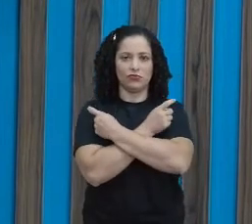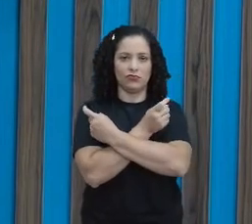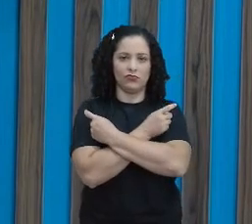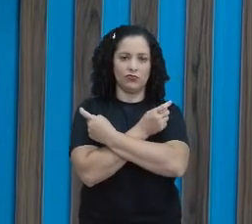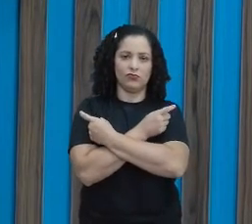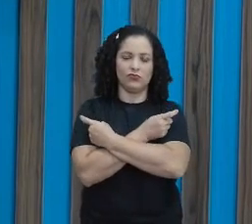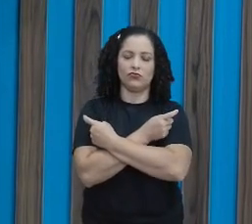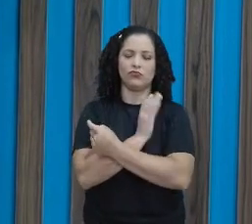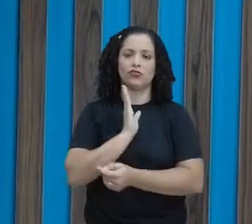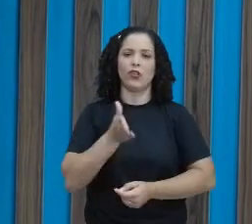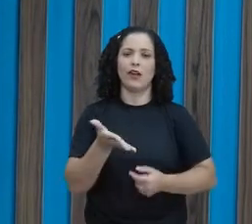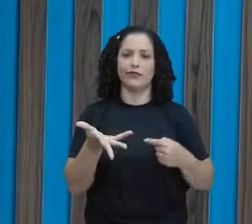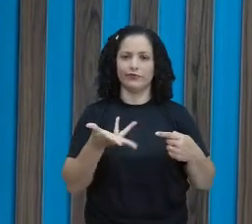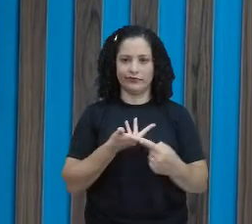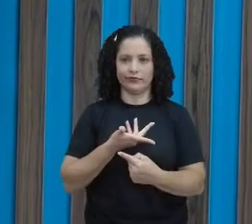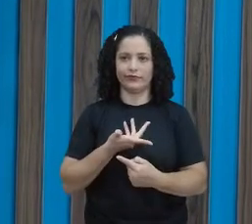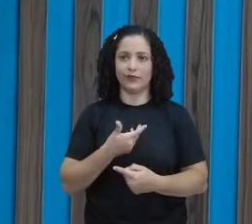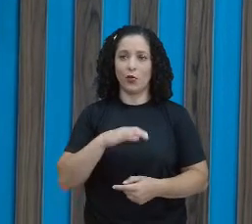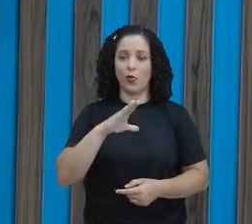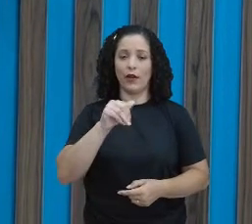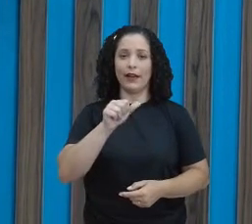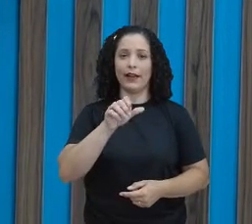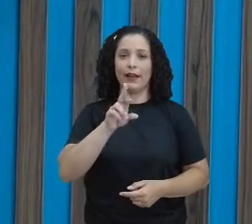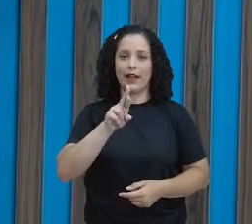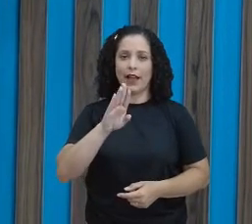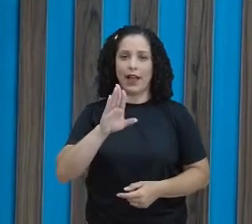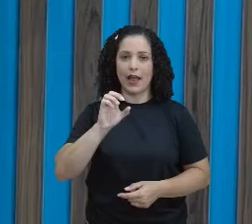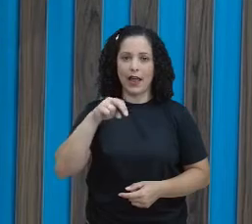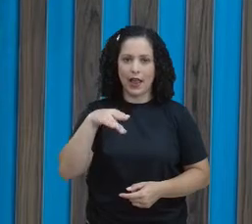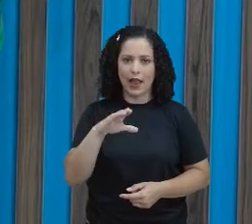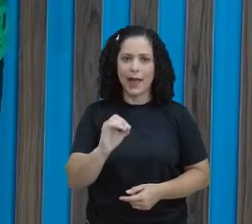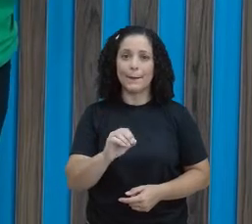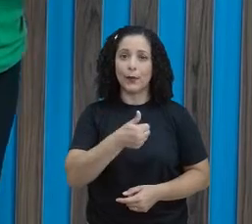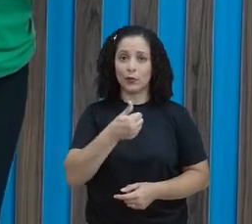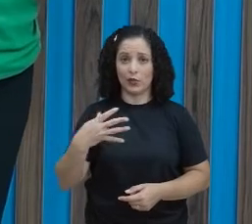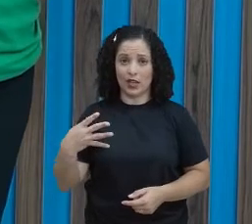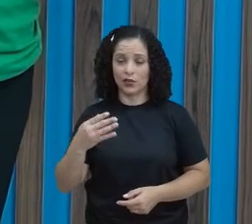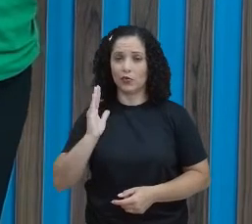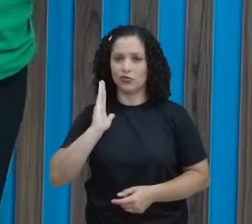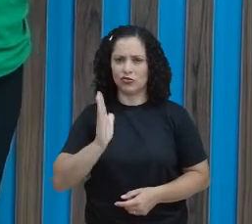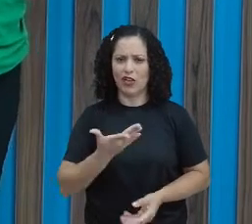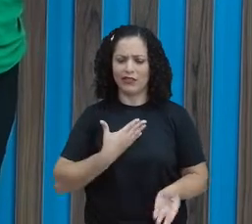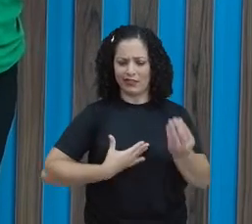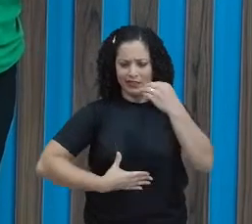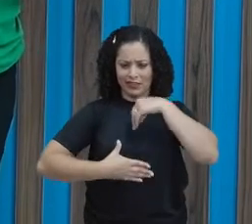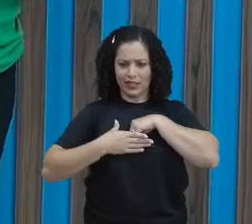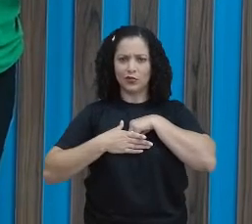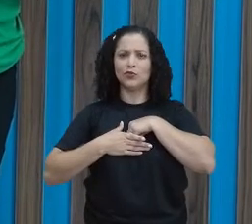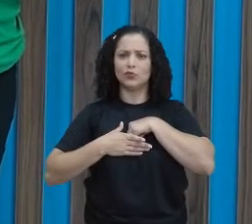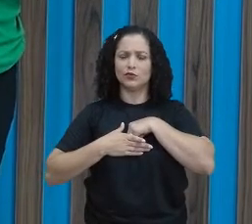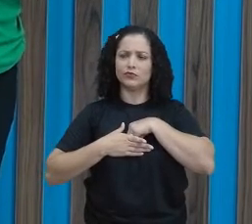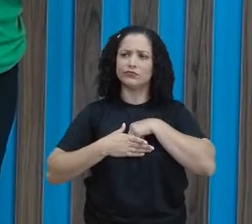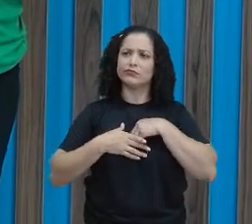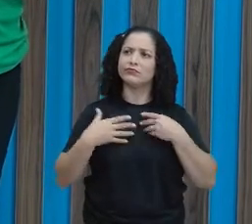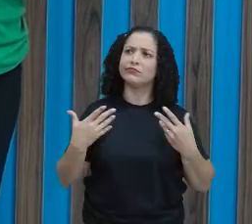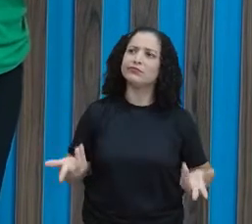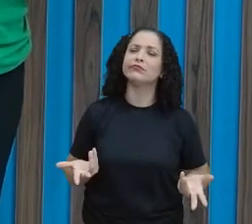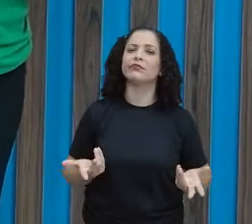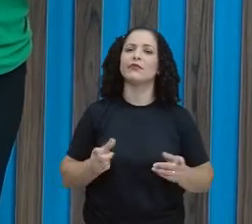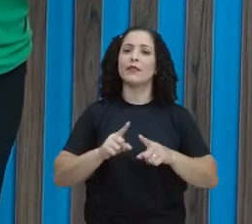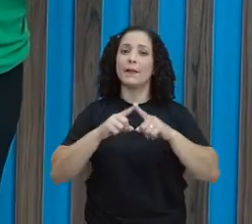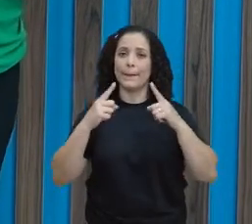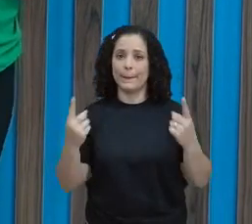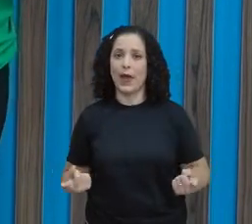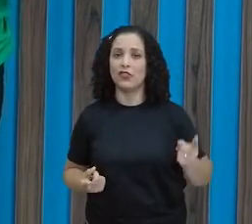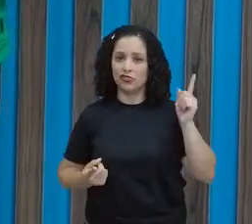carbono 14, ele está presente nos organismos vivos. Mas espera aí, professora, a senhora está falando que ele